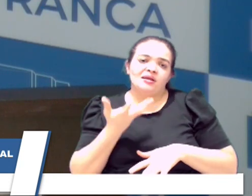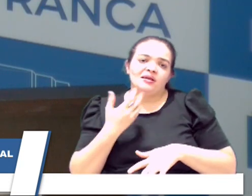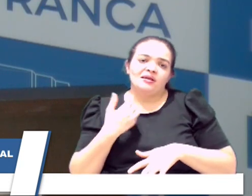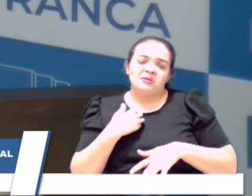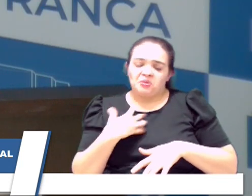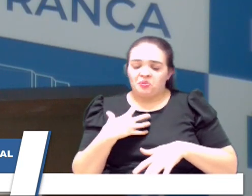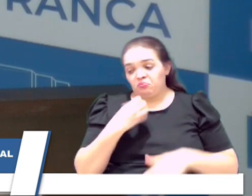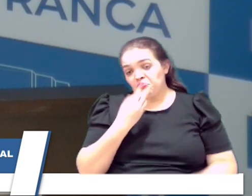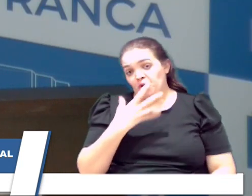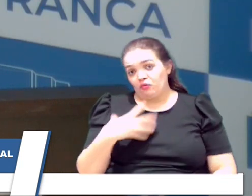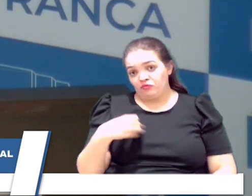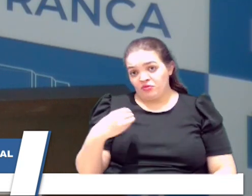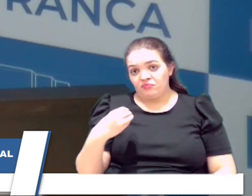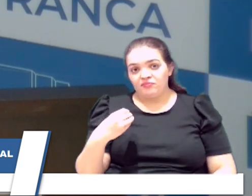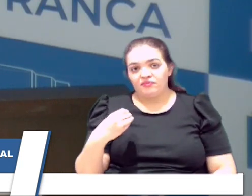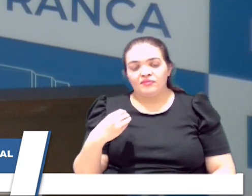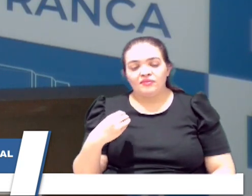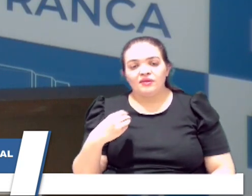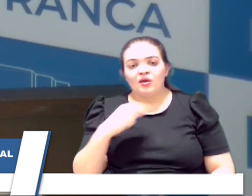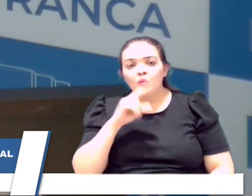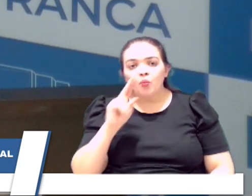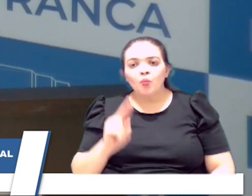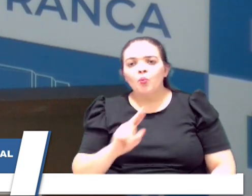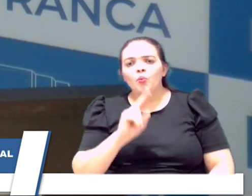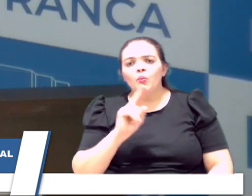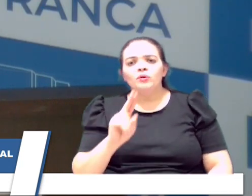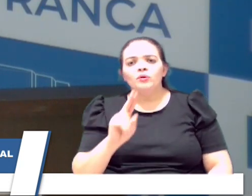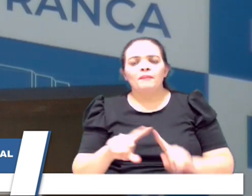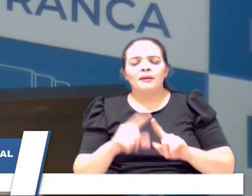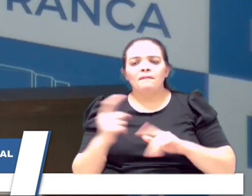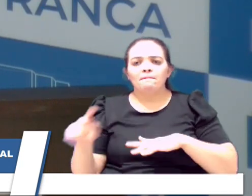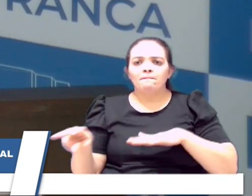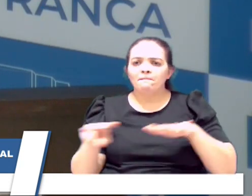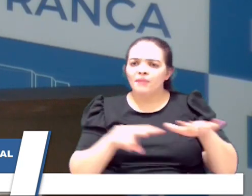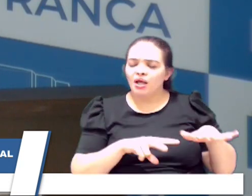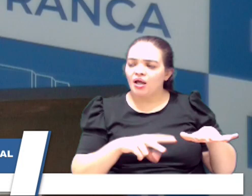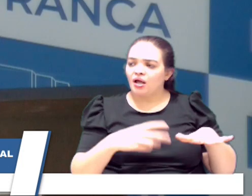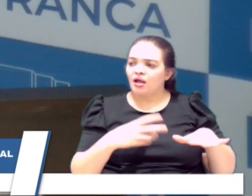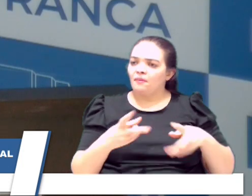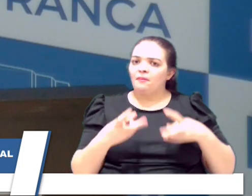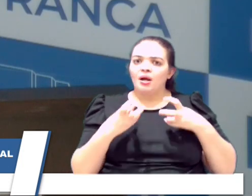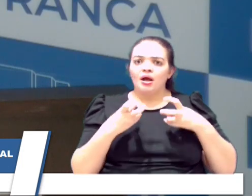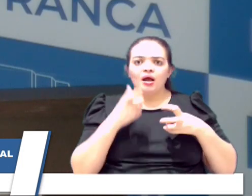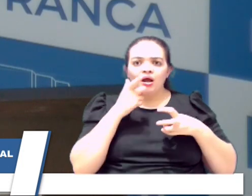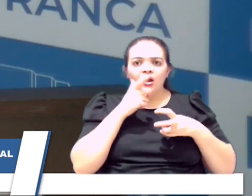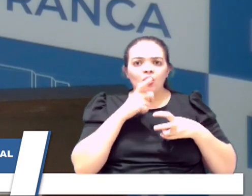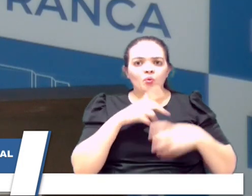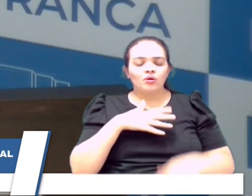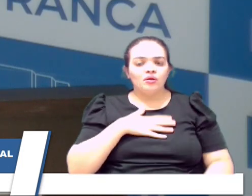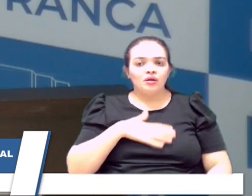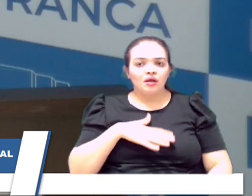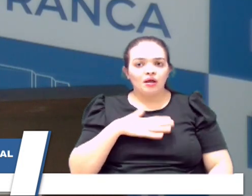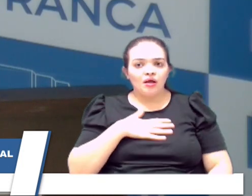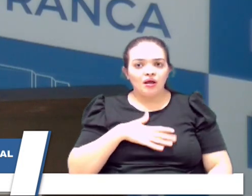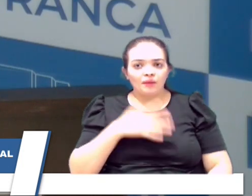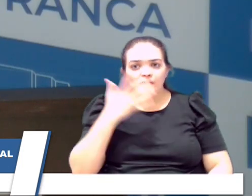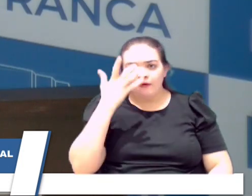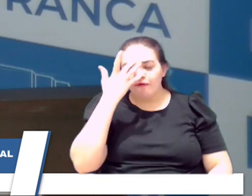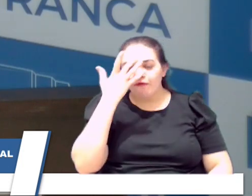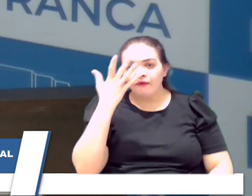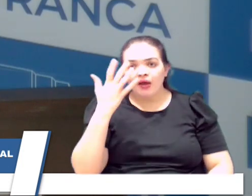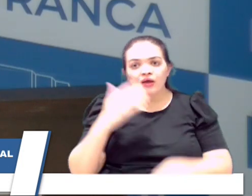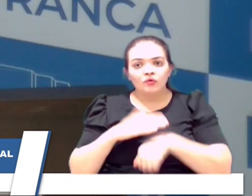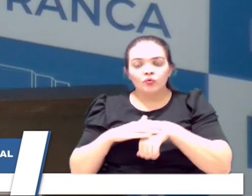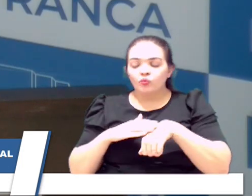filho. Eu usei, mas na primeira semana eu notei que eu estava conseguindo me acalmar mais fácil. Que conversar com os outros estava